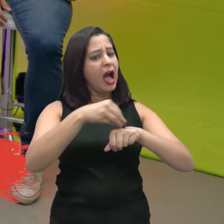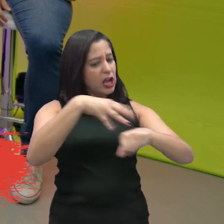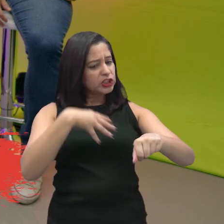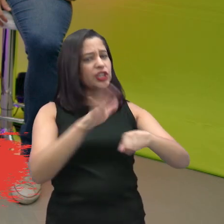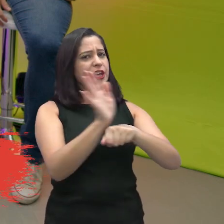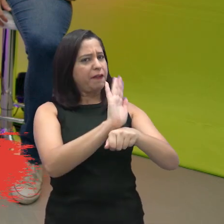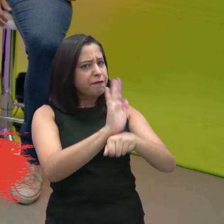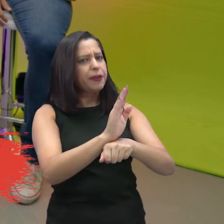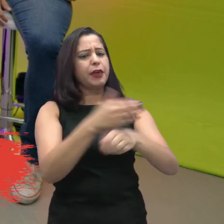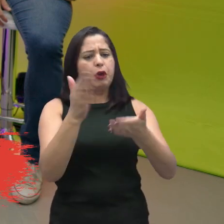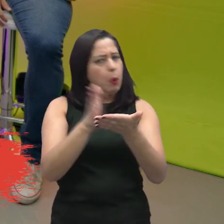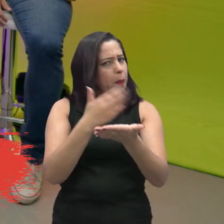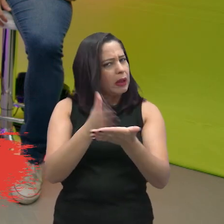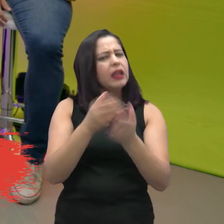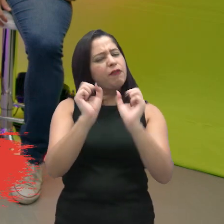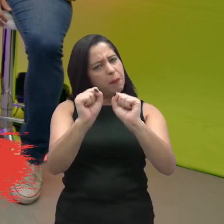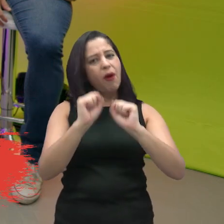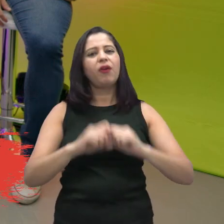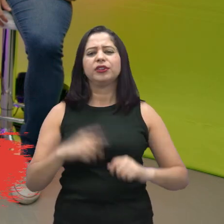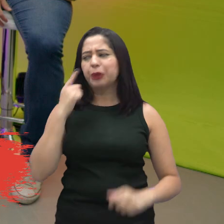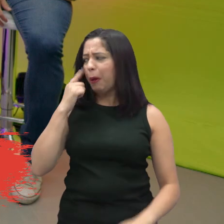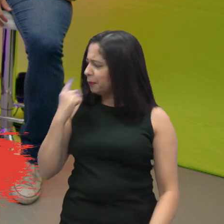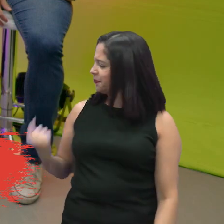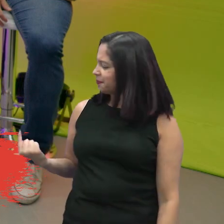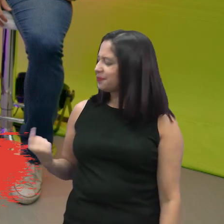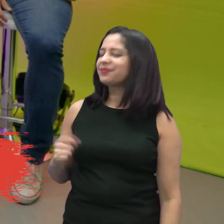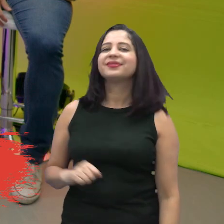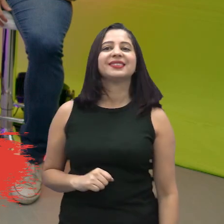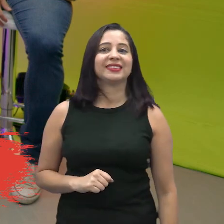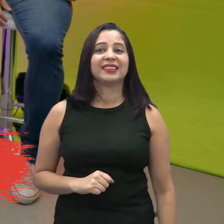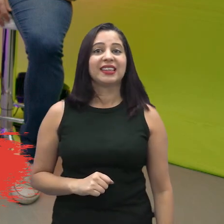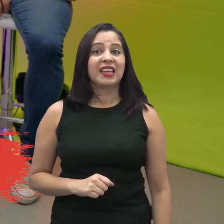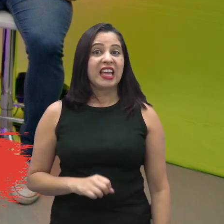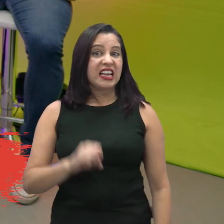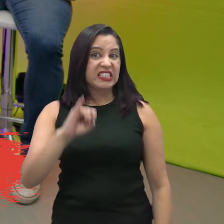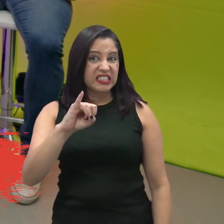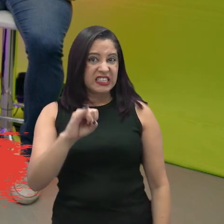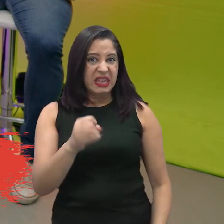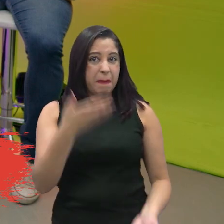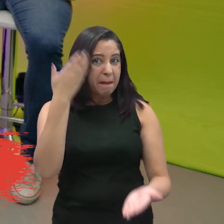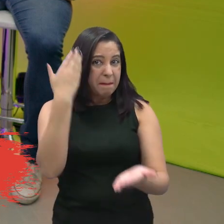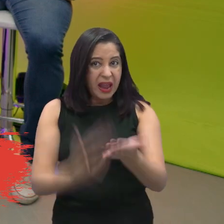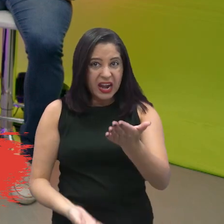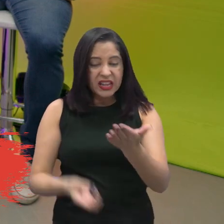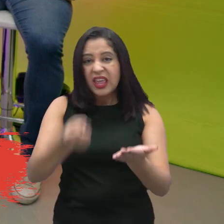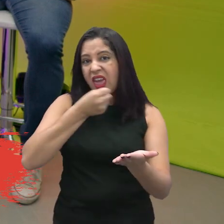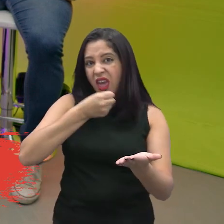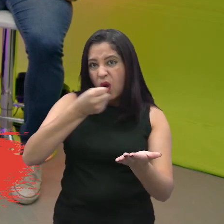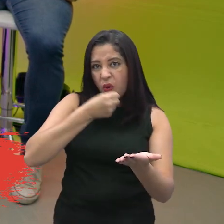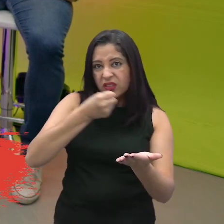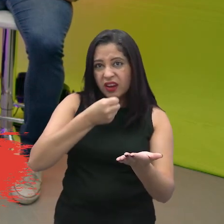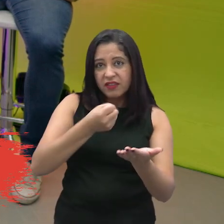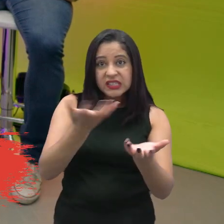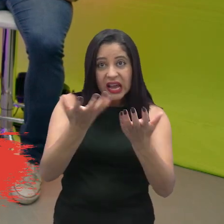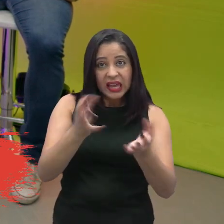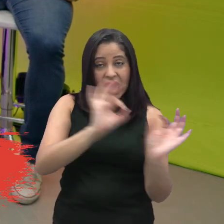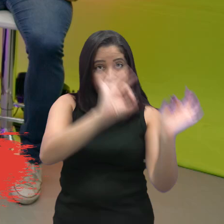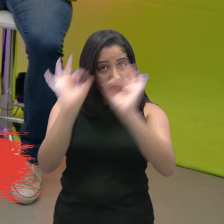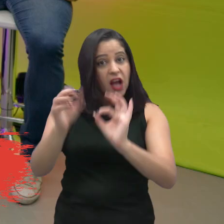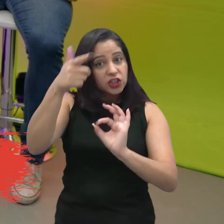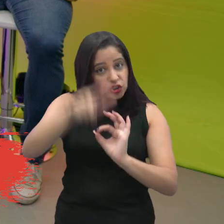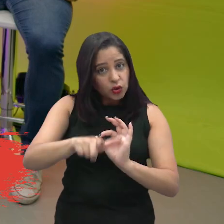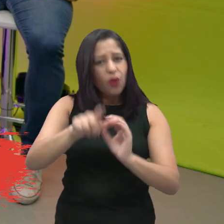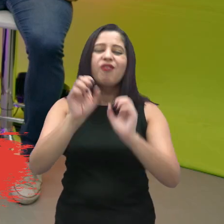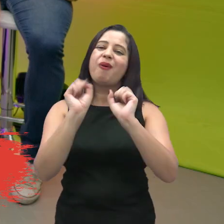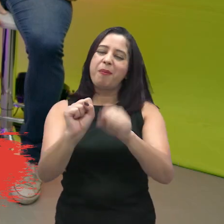né? Manda lá no @tvcâmara_sjc, manda lá. Manda sim. E caso você tenha perdido alguma reportagem de hoje ou queira rever, sabe como é